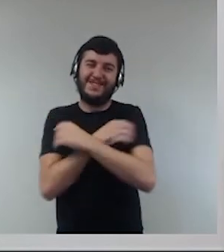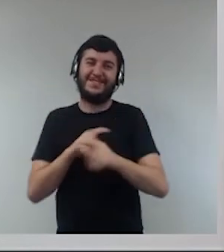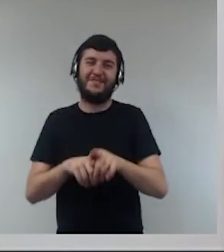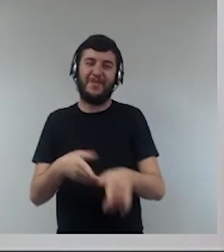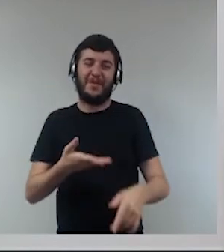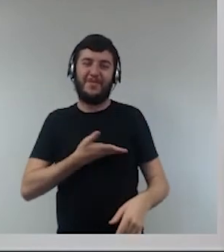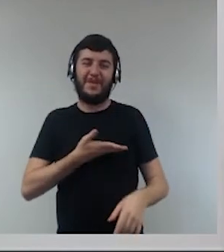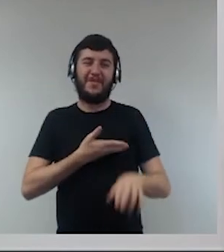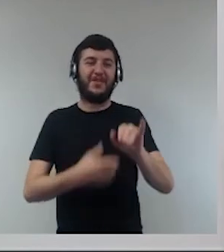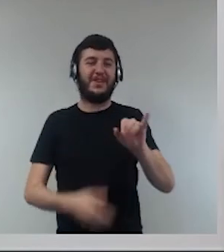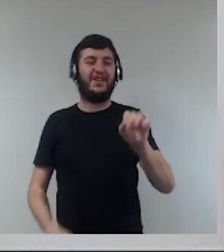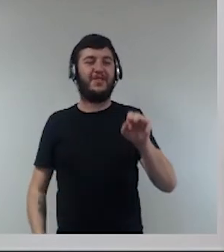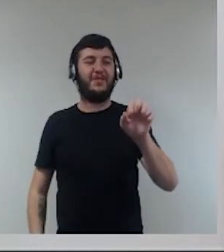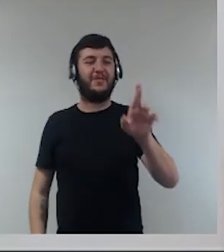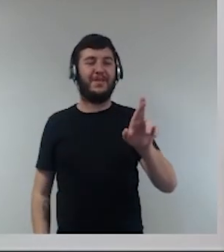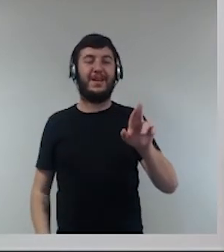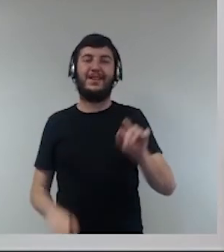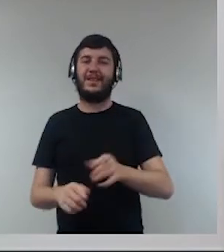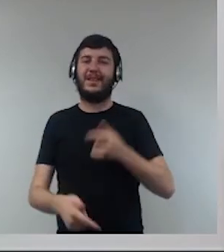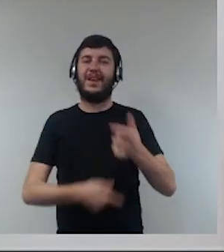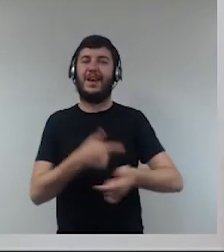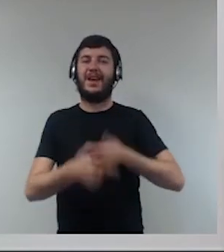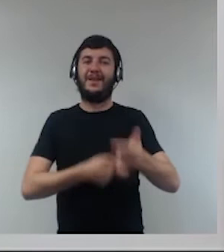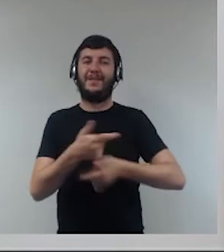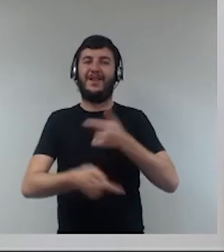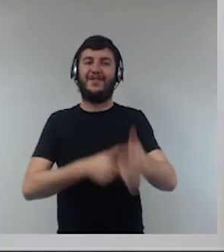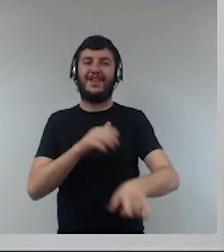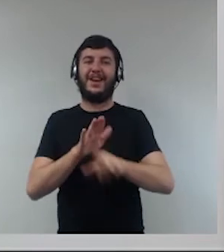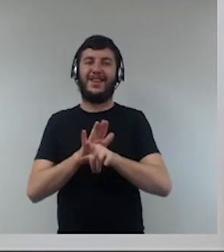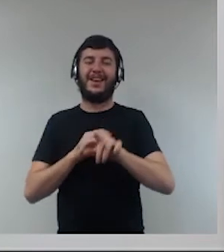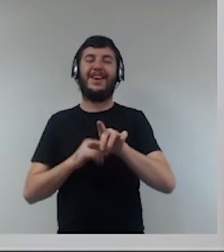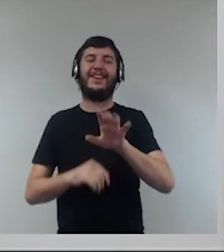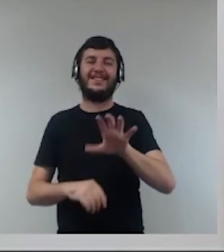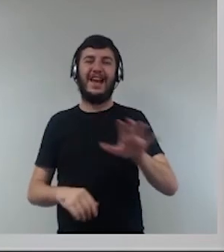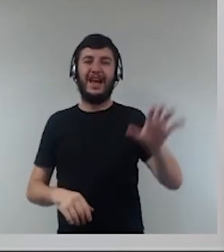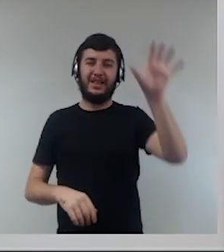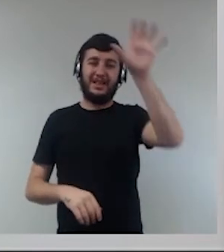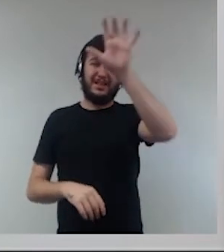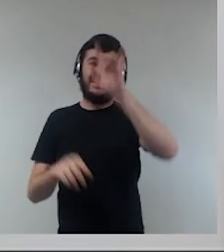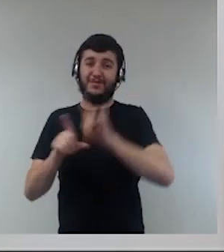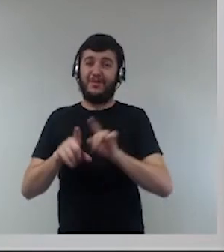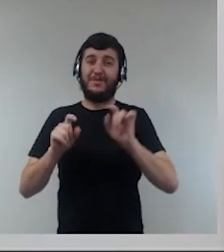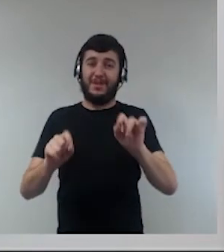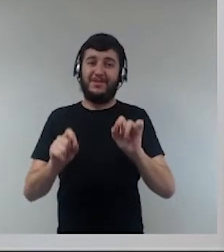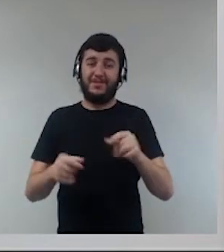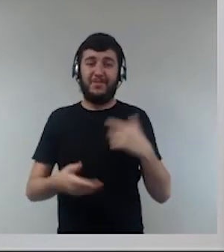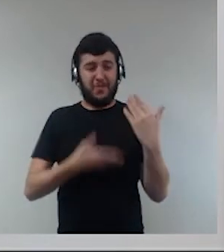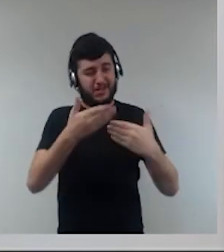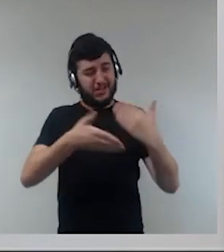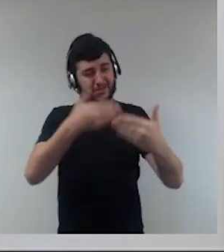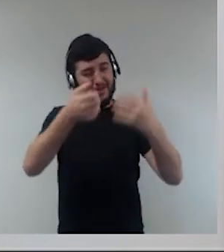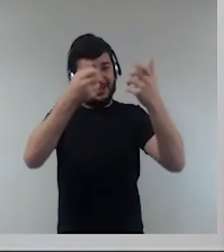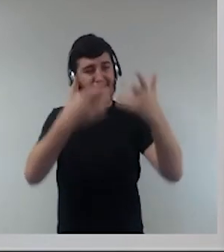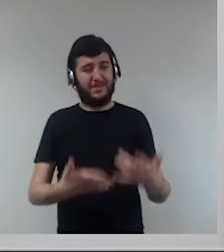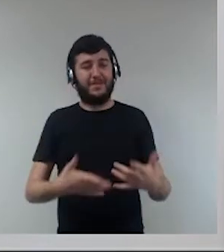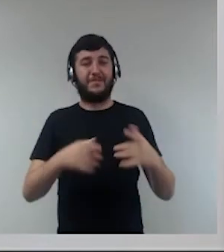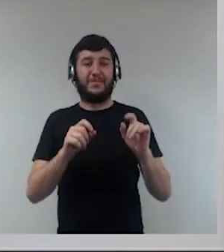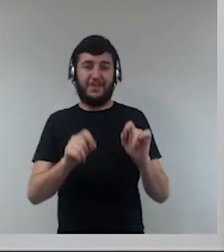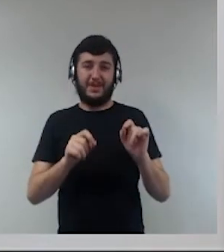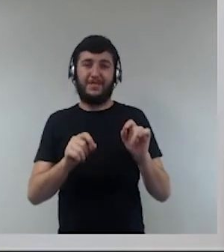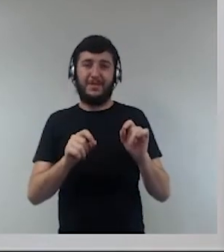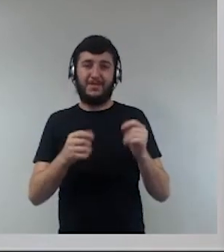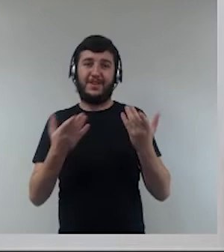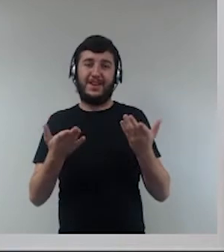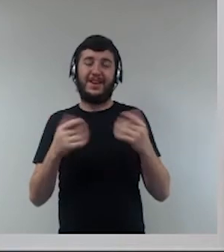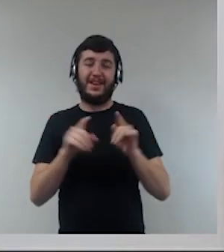da Cunha, porque ele trabalhou muito nessa lei estadual, né, que versa sobre procedimento. Ele está para Pernambuco como você está para o